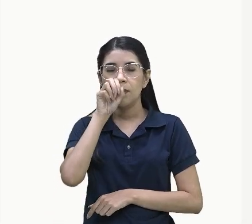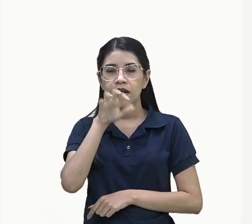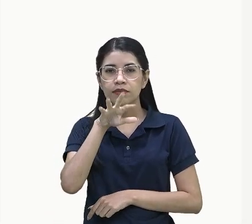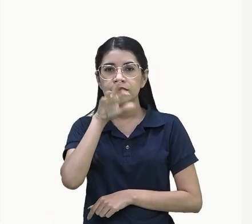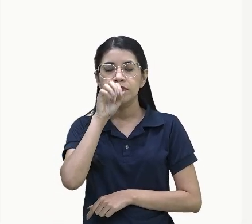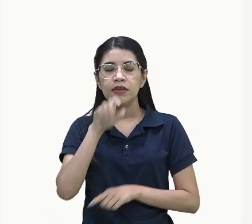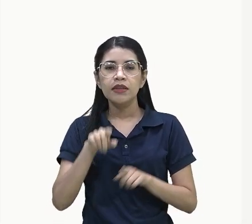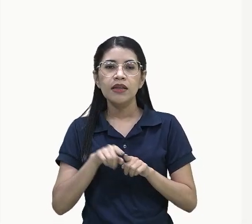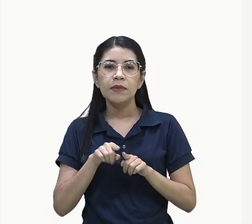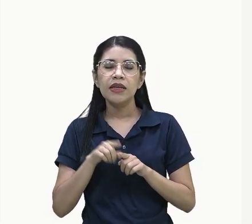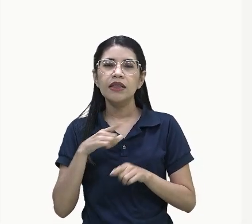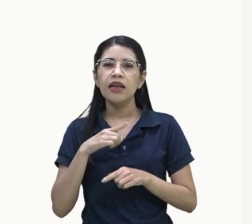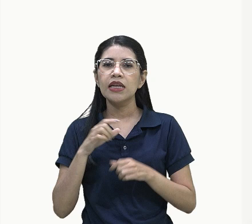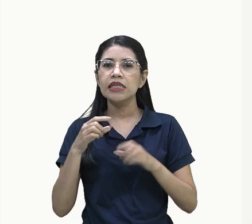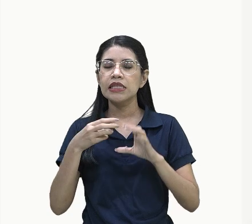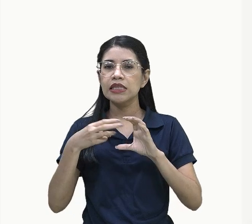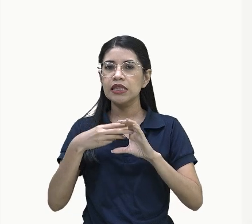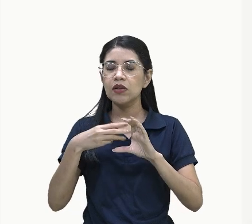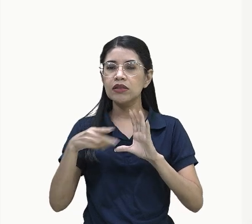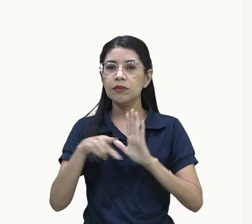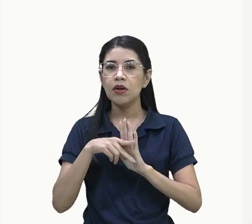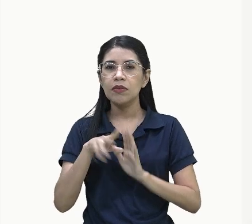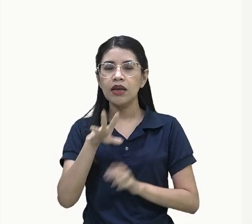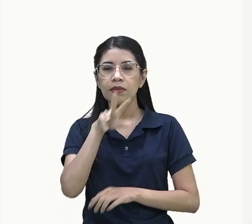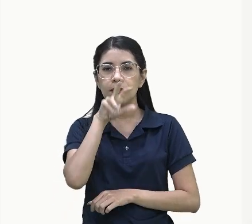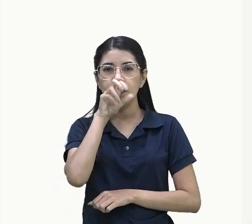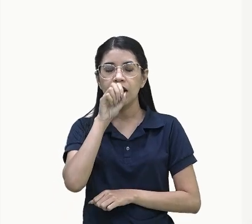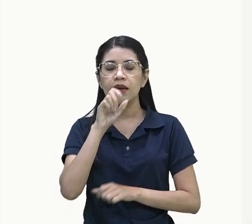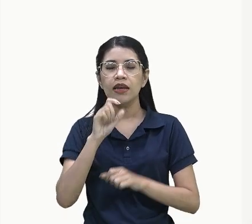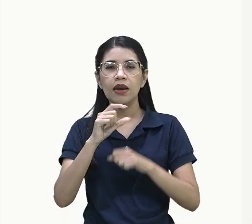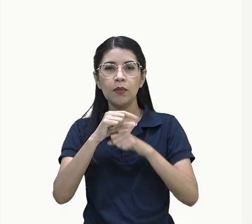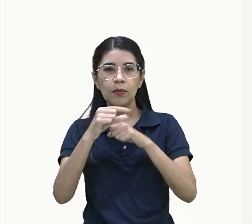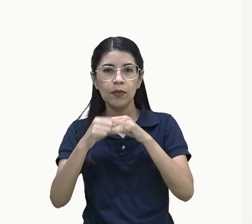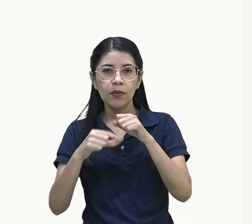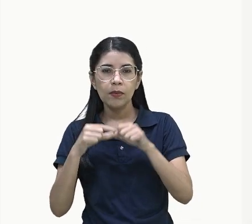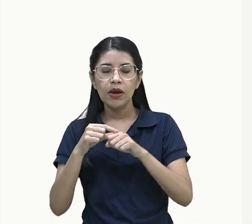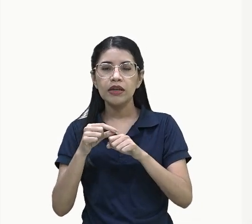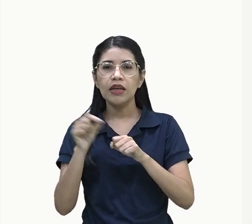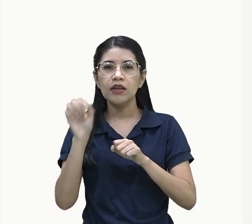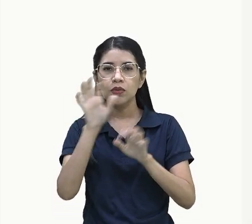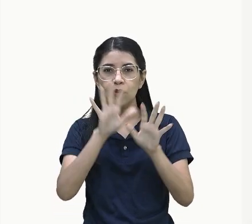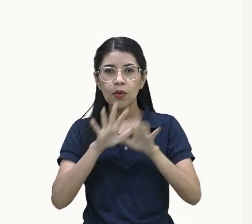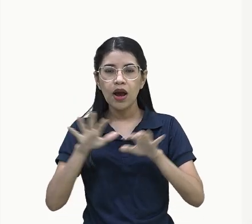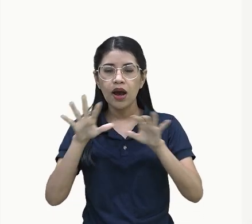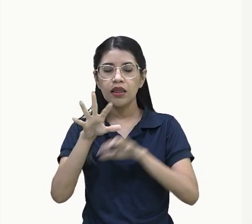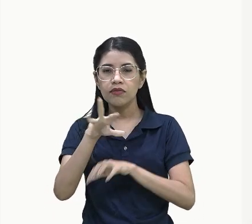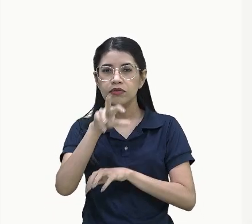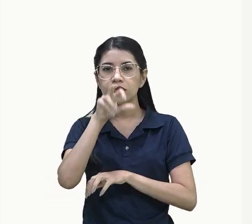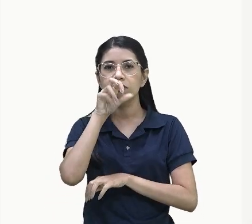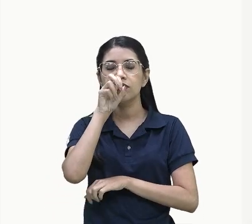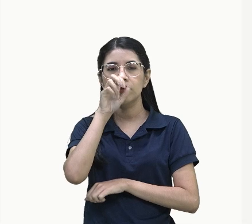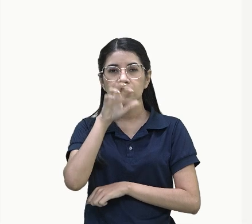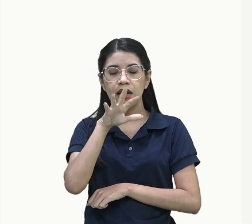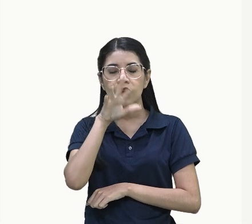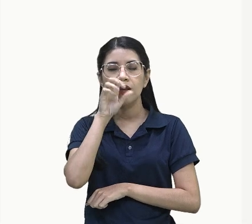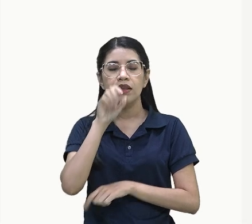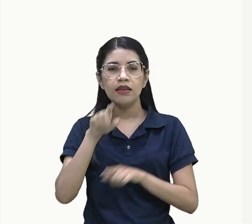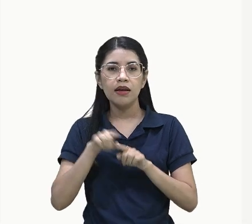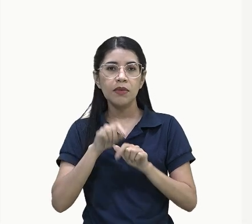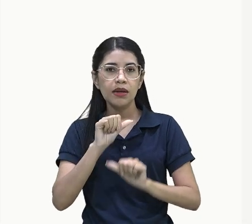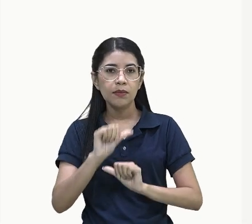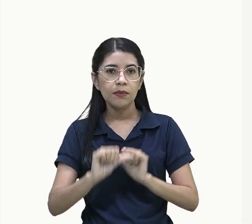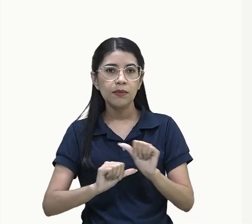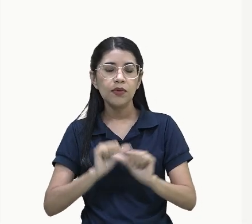contém células olfativas que captam moléculas químicas presentes no ar, por exemplo, e as transformam